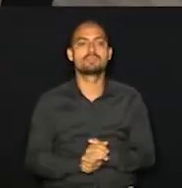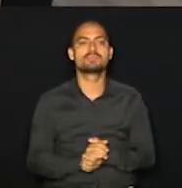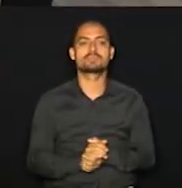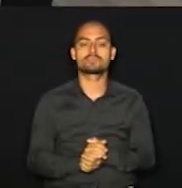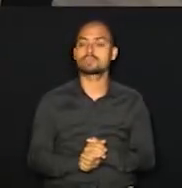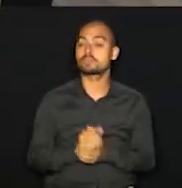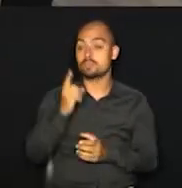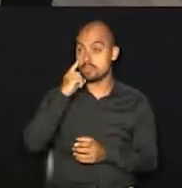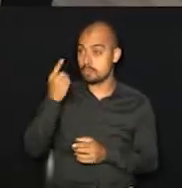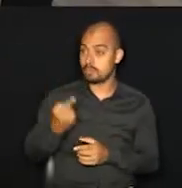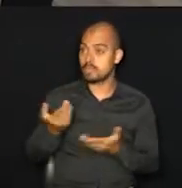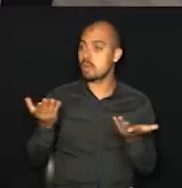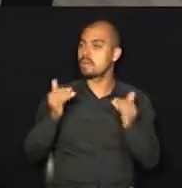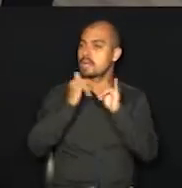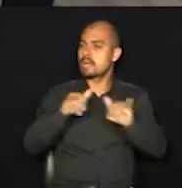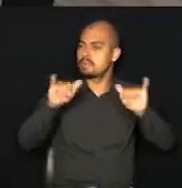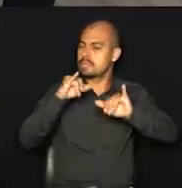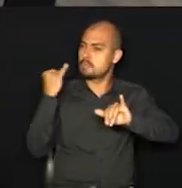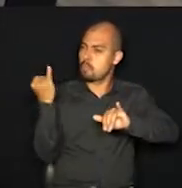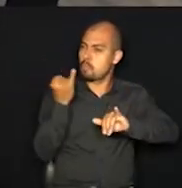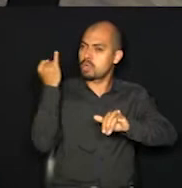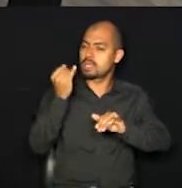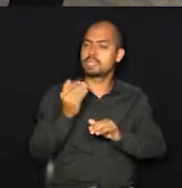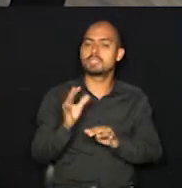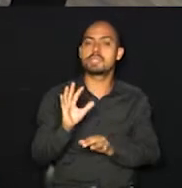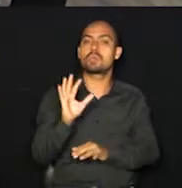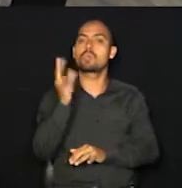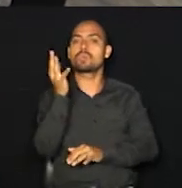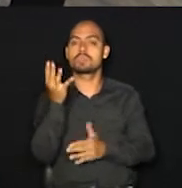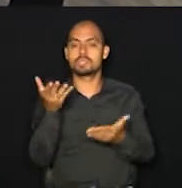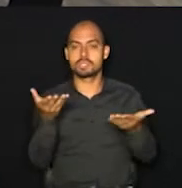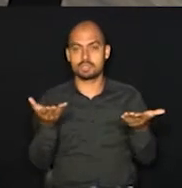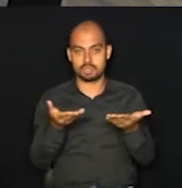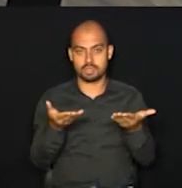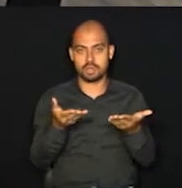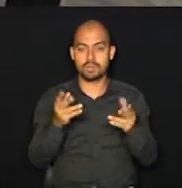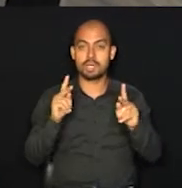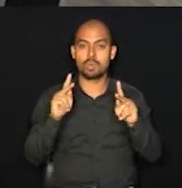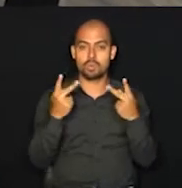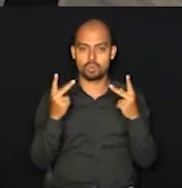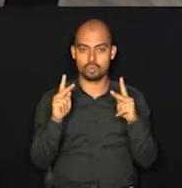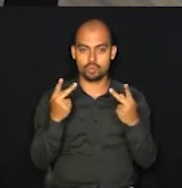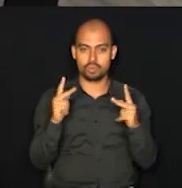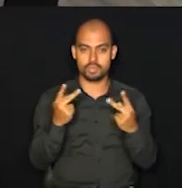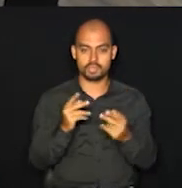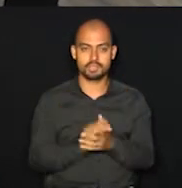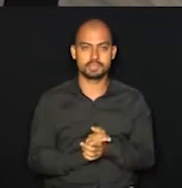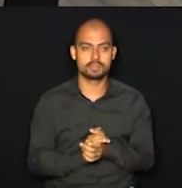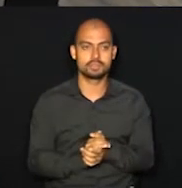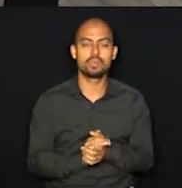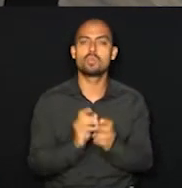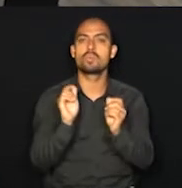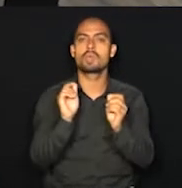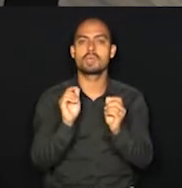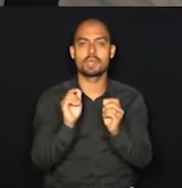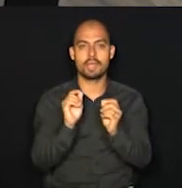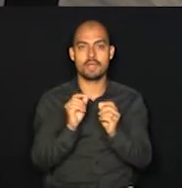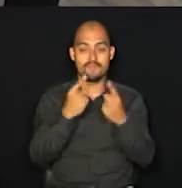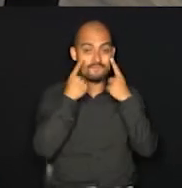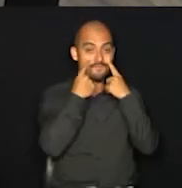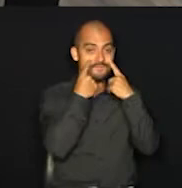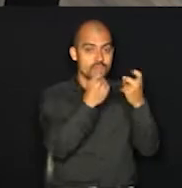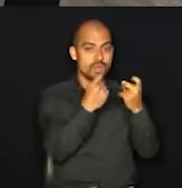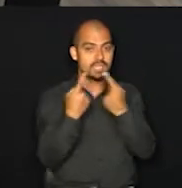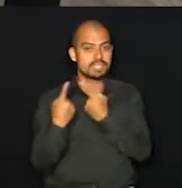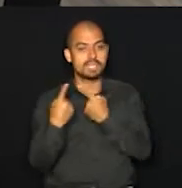uma campanha importantíssima que está acontecendo na cidade de Hortolândia, que é contra o combate à violência